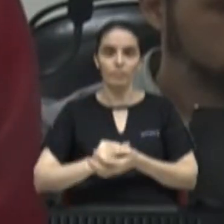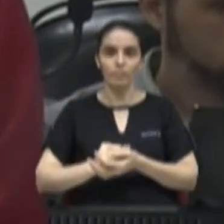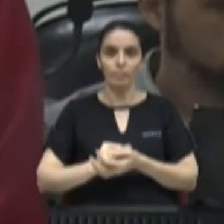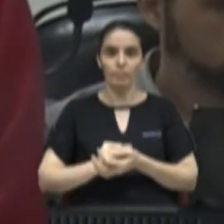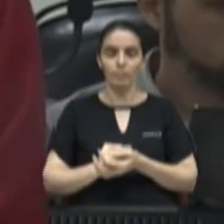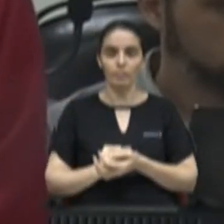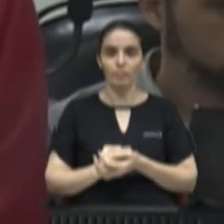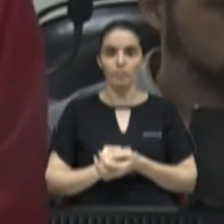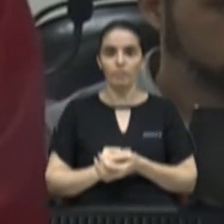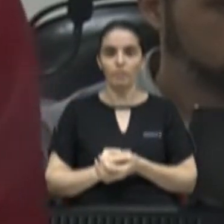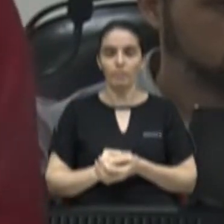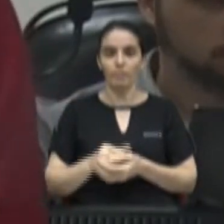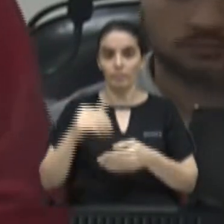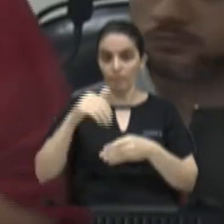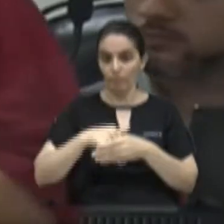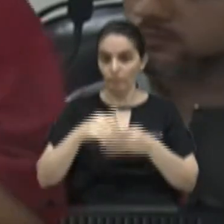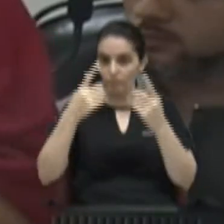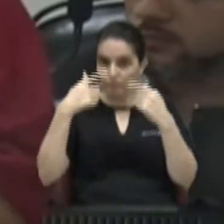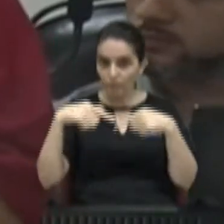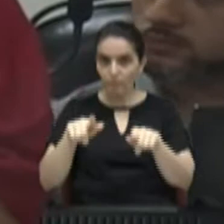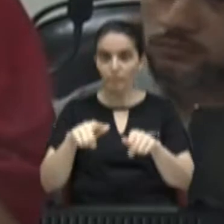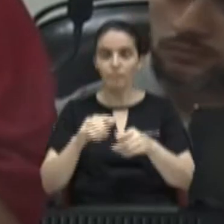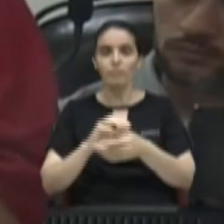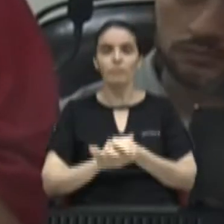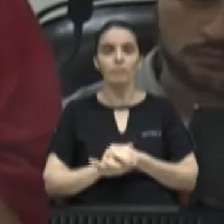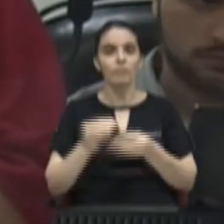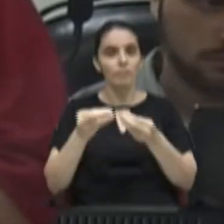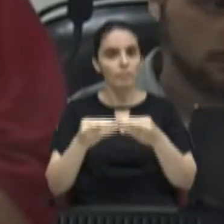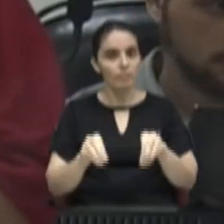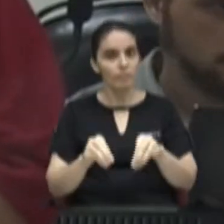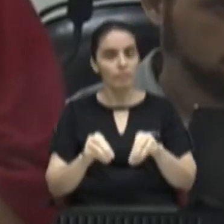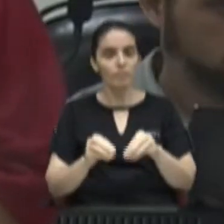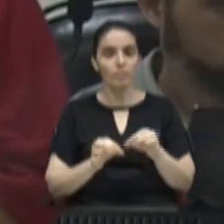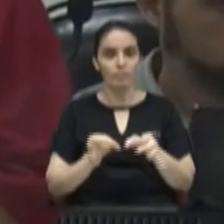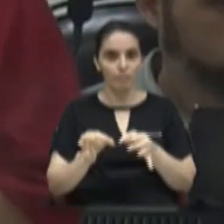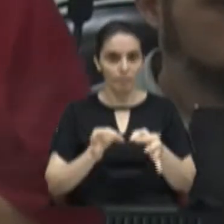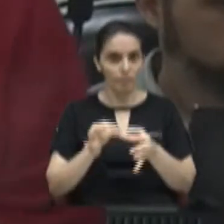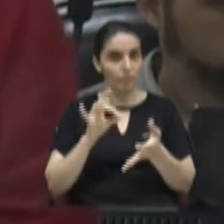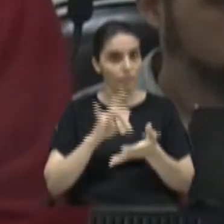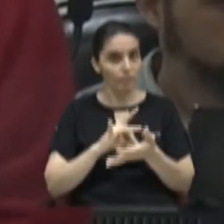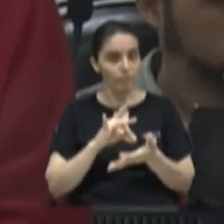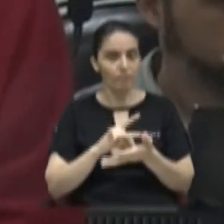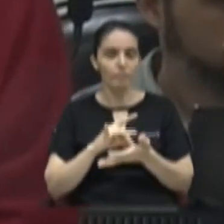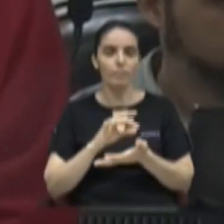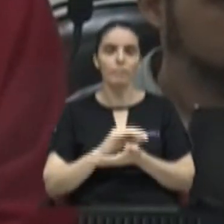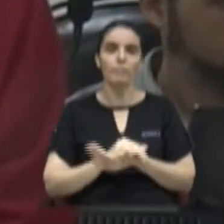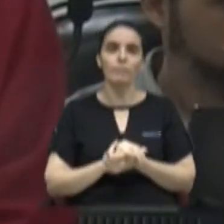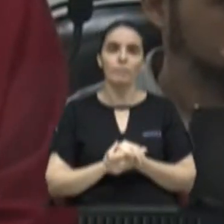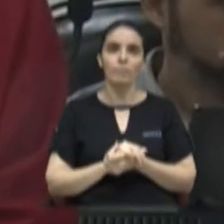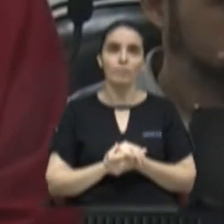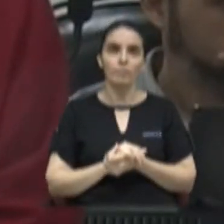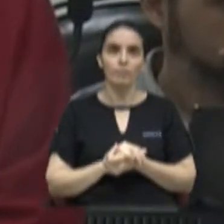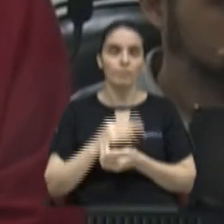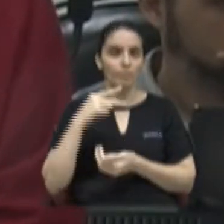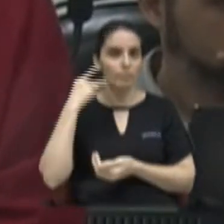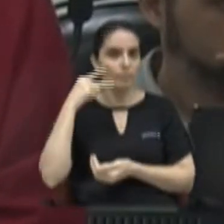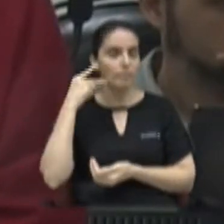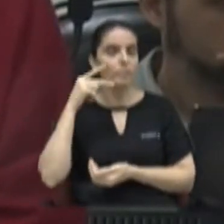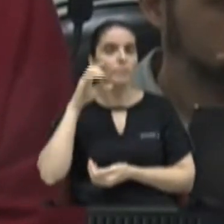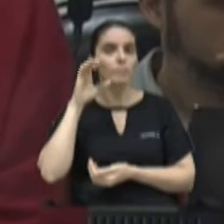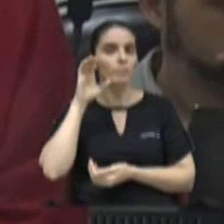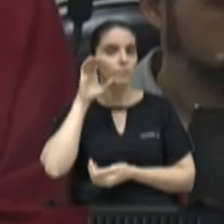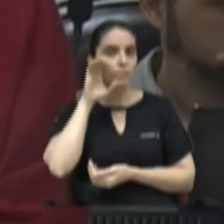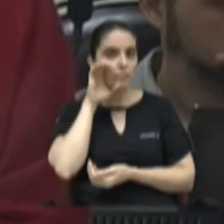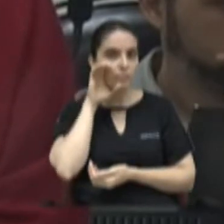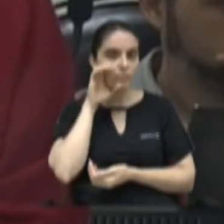a emenda que ia prejudicar o meu projeto original. Vereadora Constância,